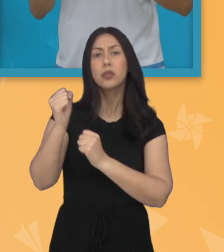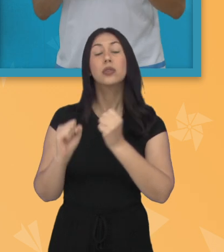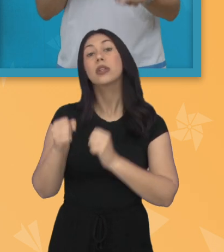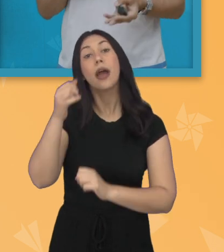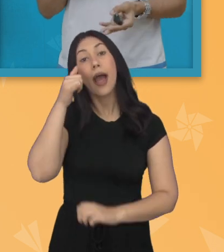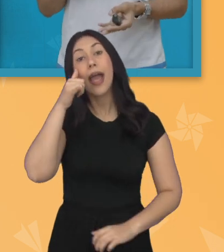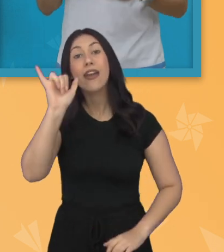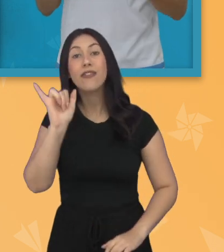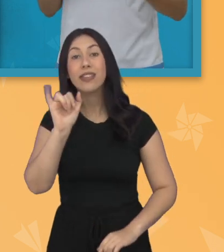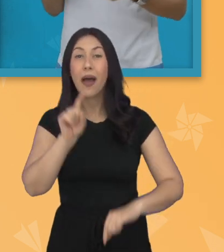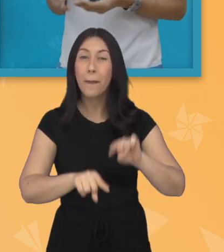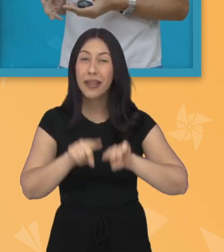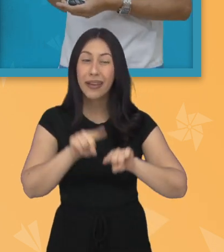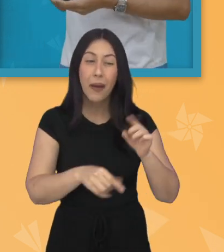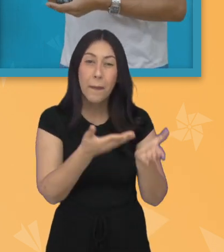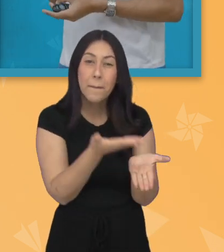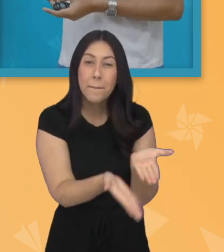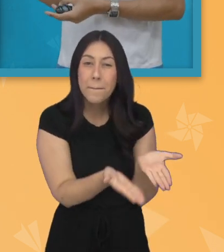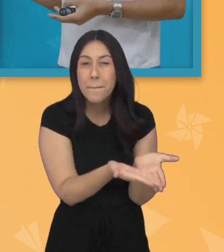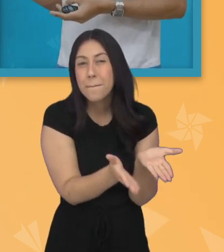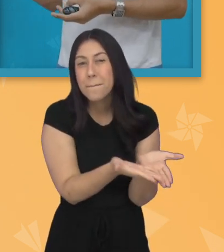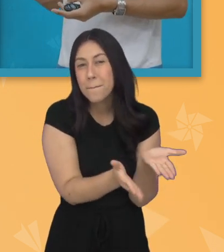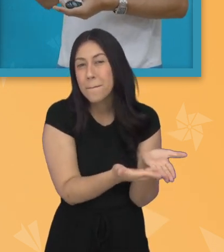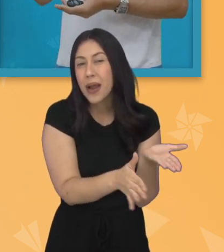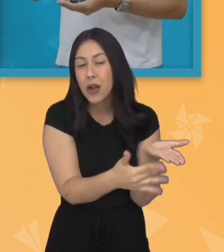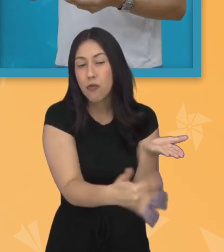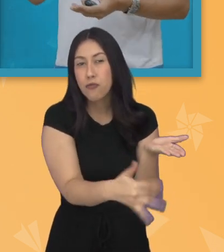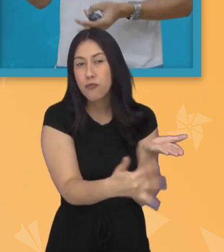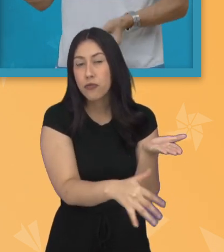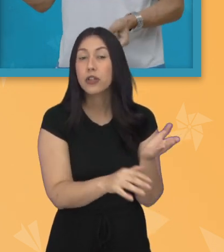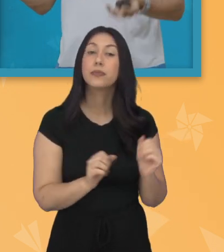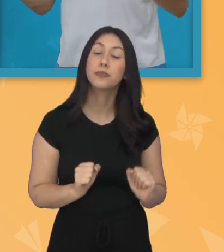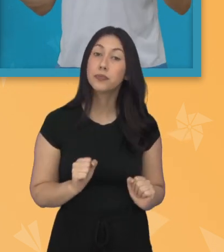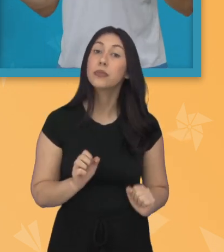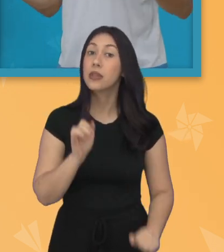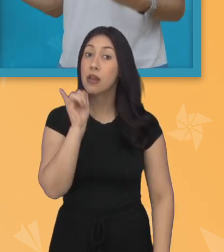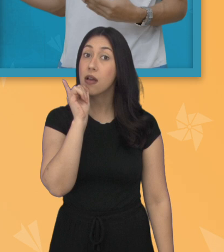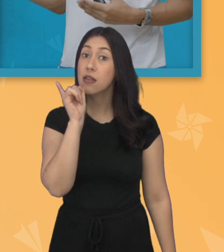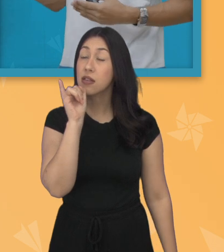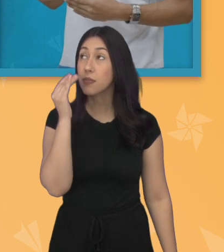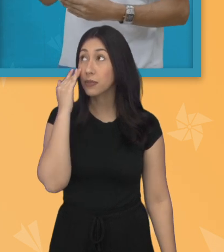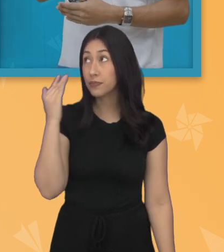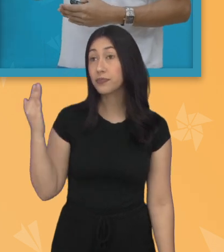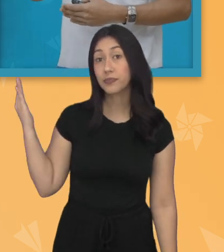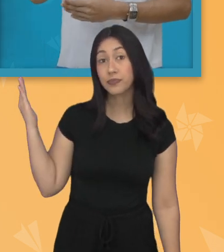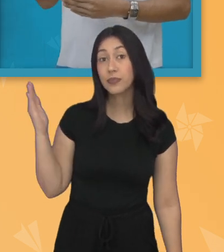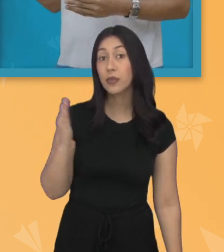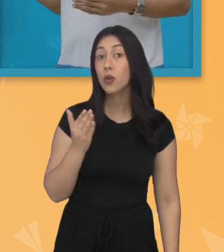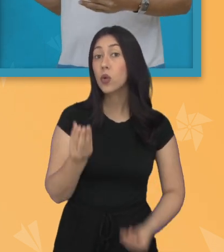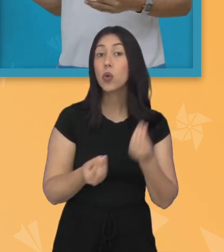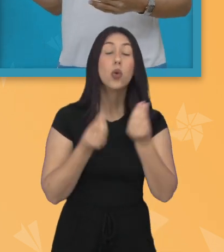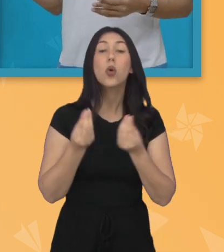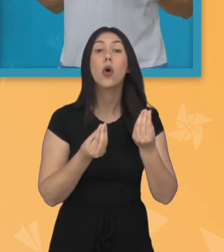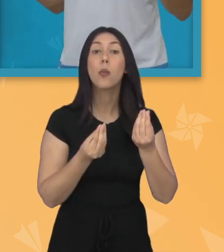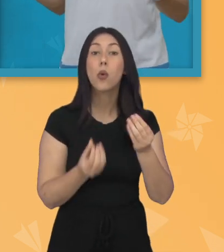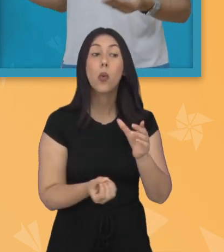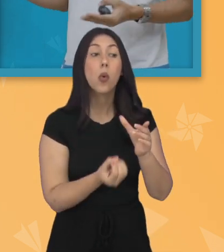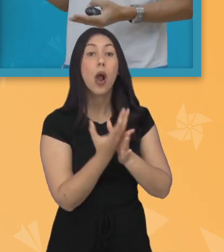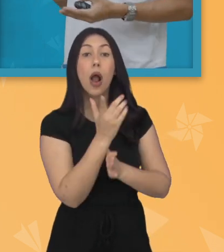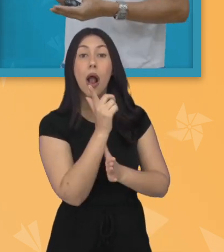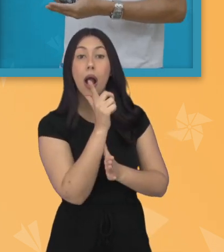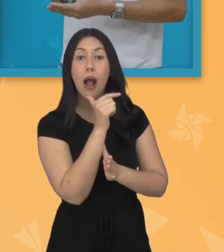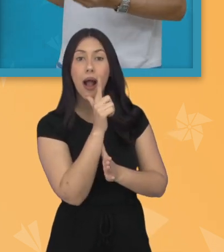para evitar desperdícios, tudo bem? Aqui a gente tem um exemplo, por exemplo, da formação da água, na qual a gente tem o